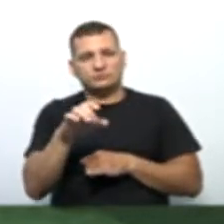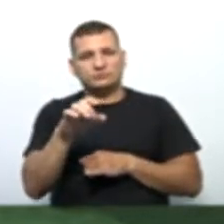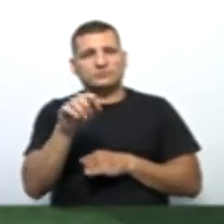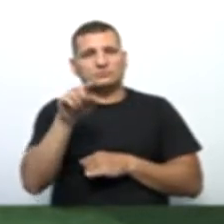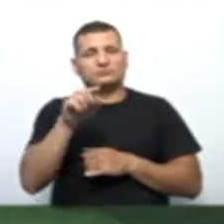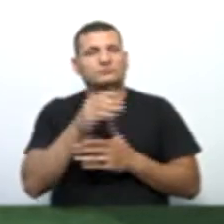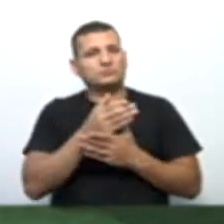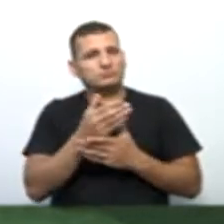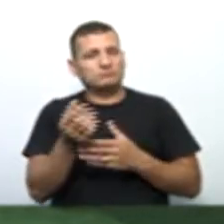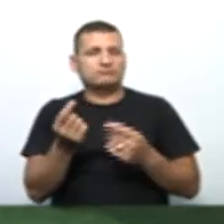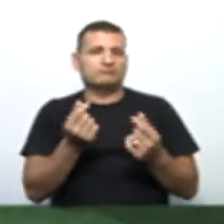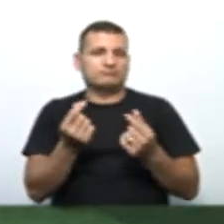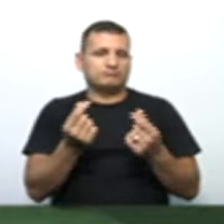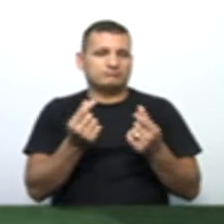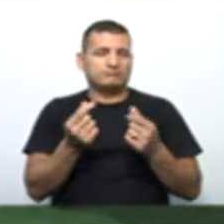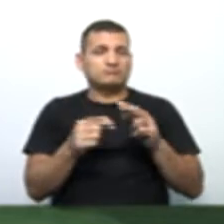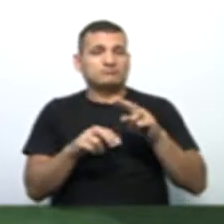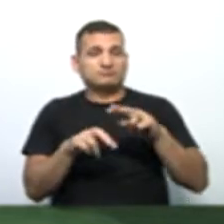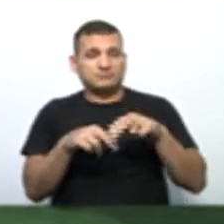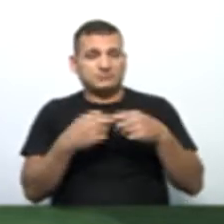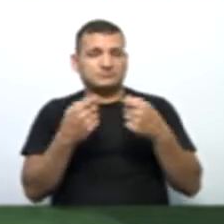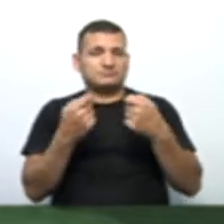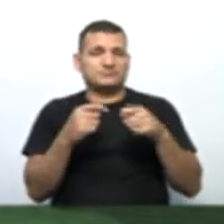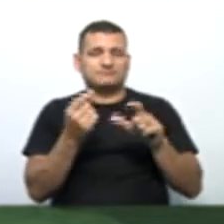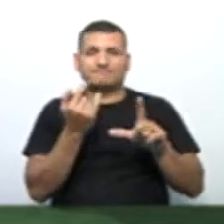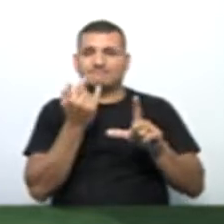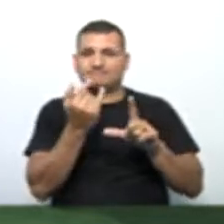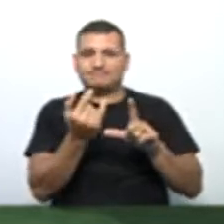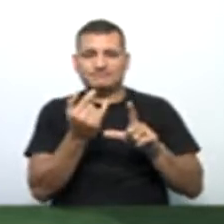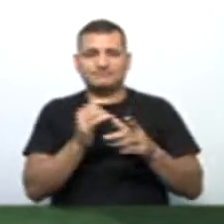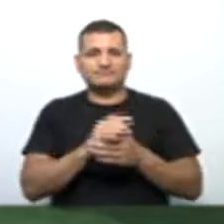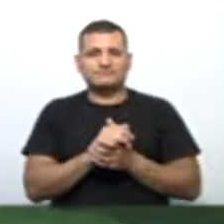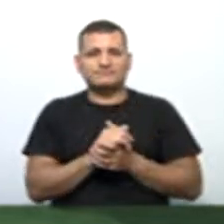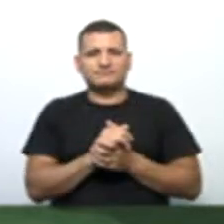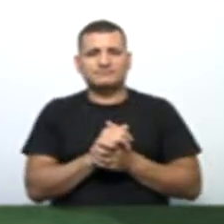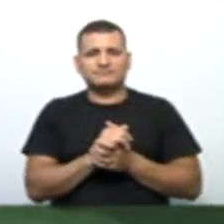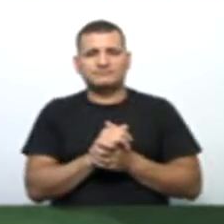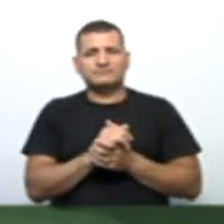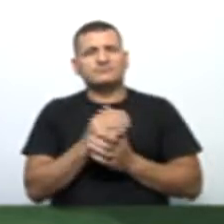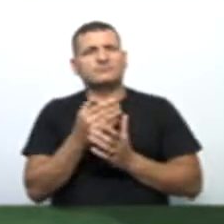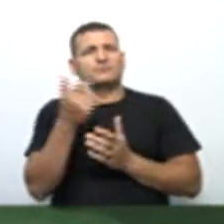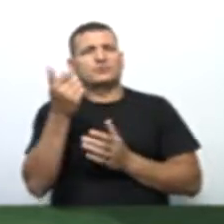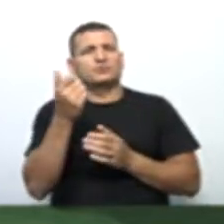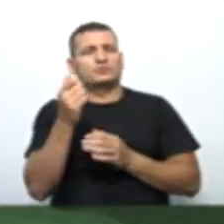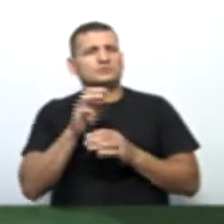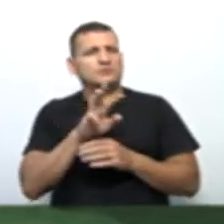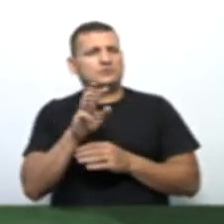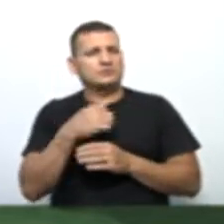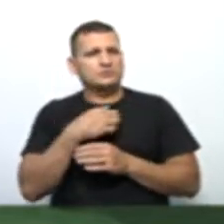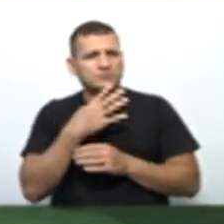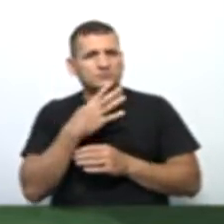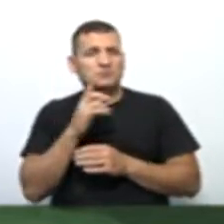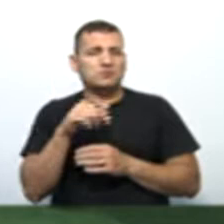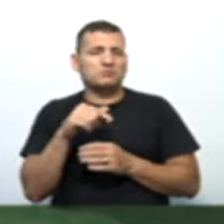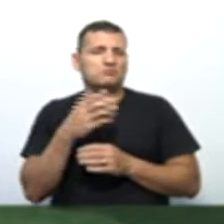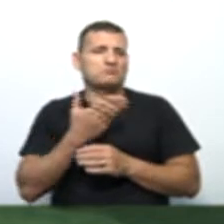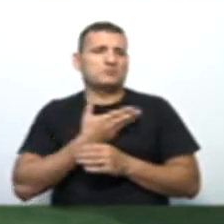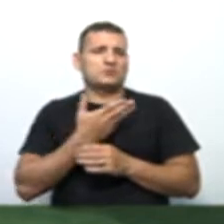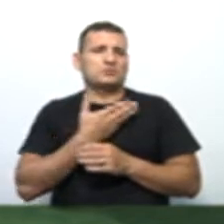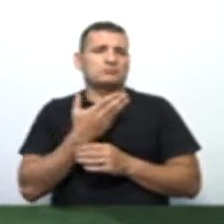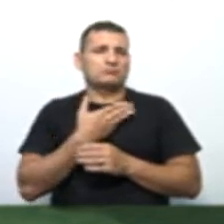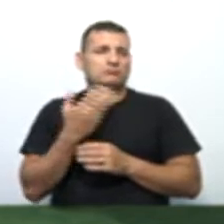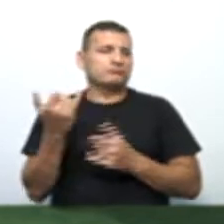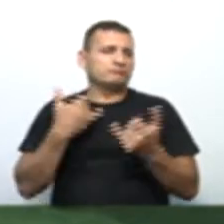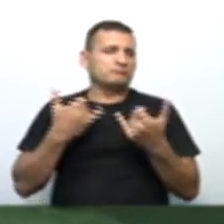dinheiro por isso que tem que ser atrativo os melhores sites assim que o conheci foram indicações de colegas olha esse site aqui tá bacana